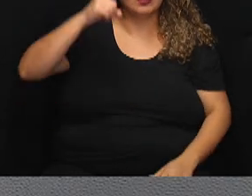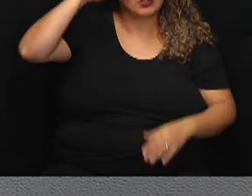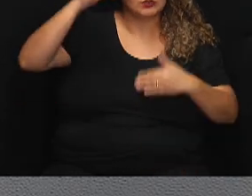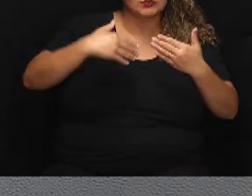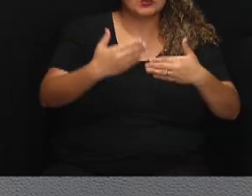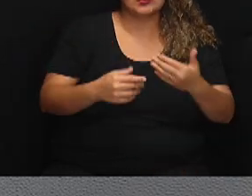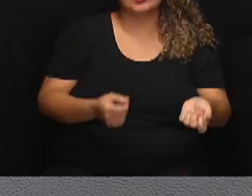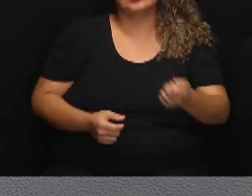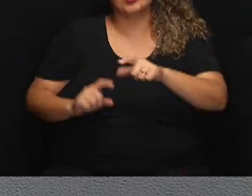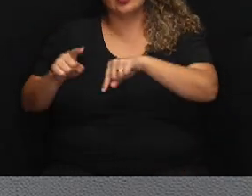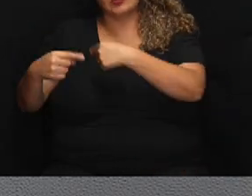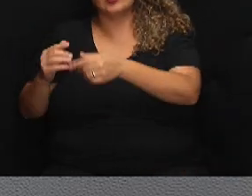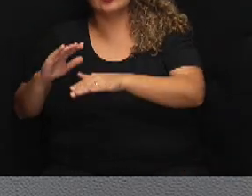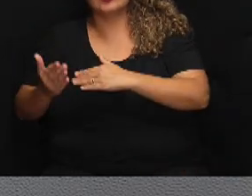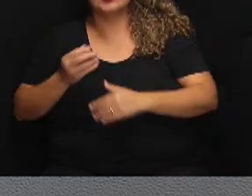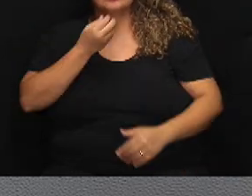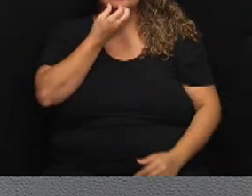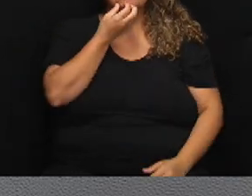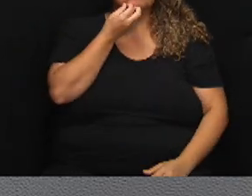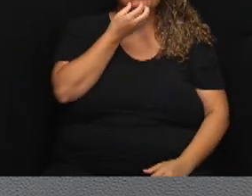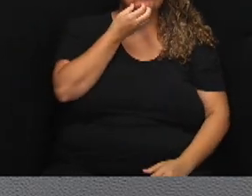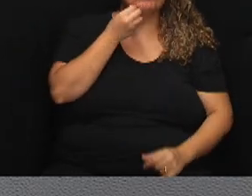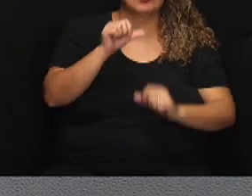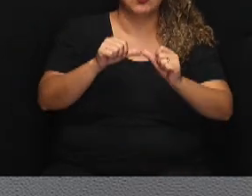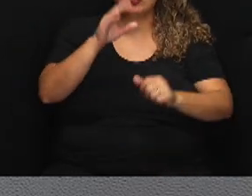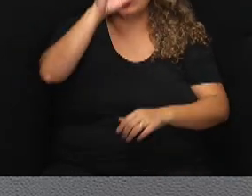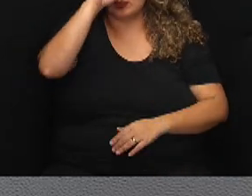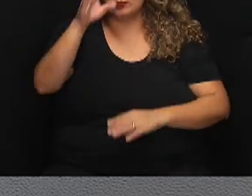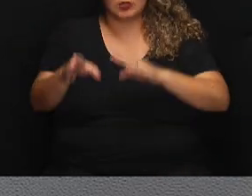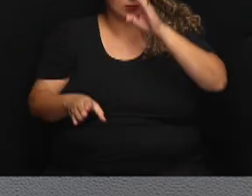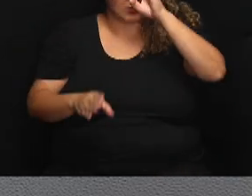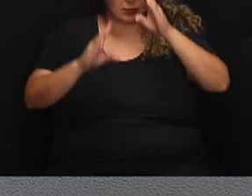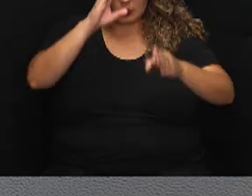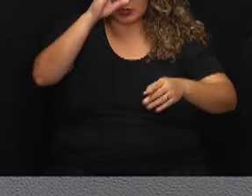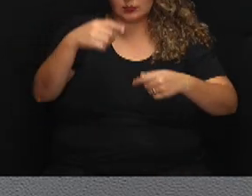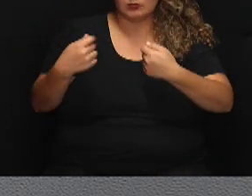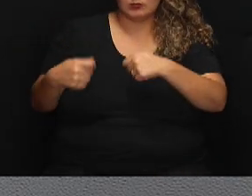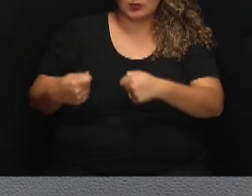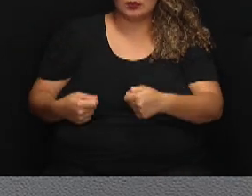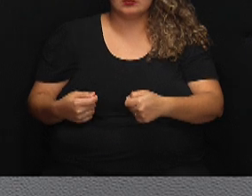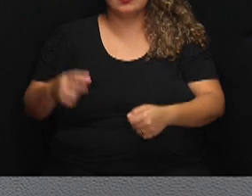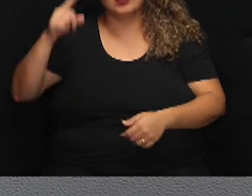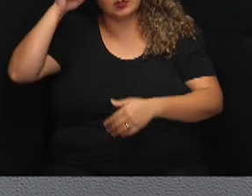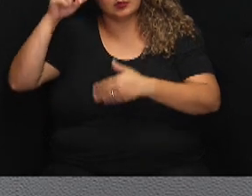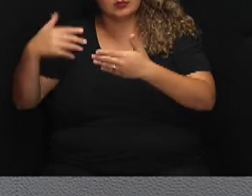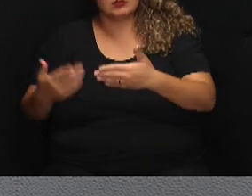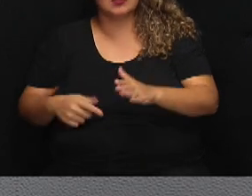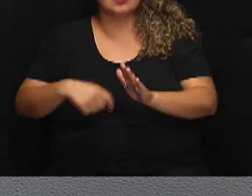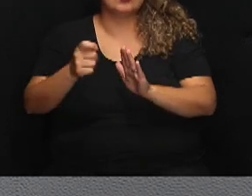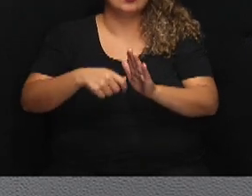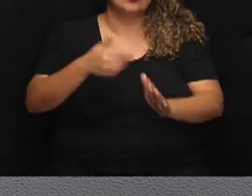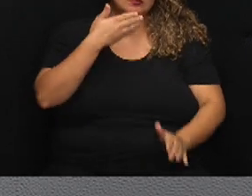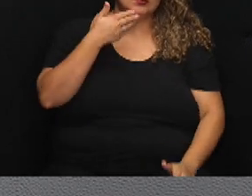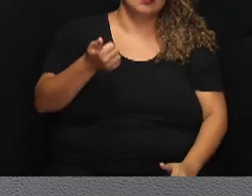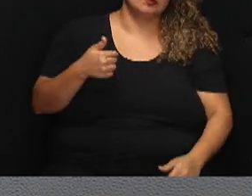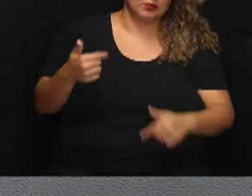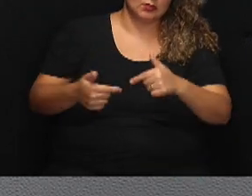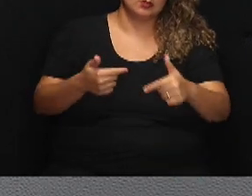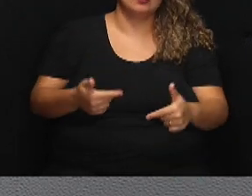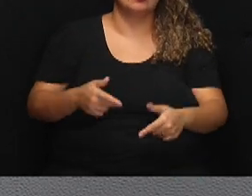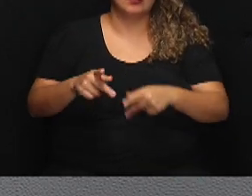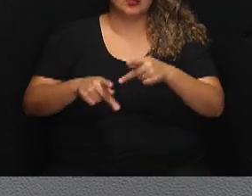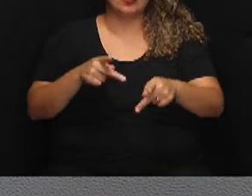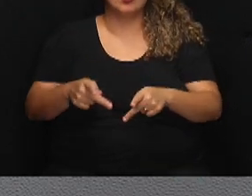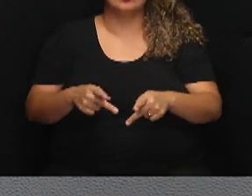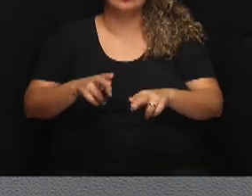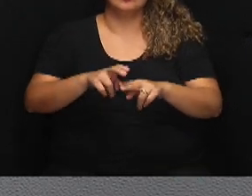que outros. Então isso muda diretamente quais são os itens necessários para conseguir estar ali executando o melhor trabalho para a população.